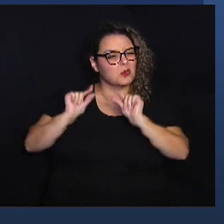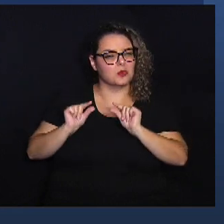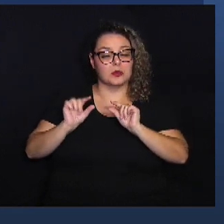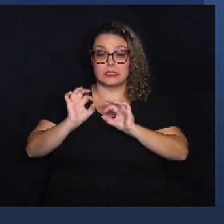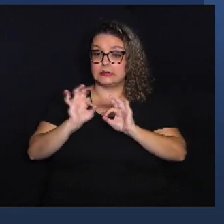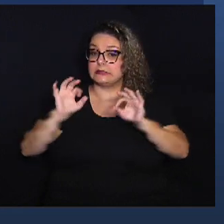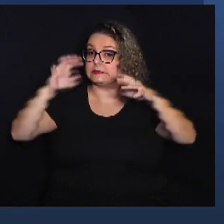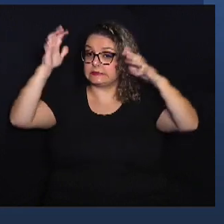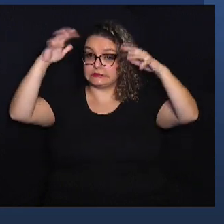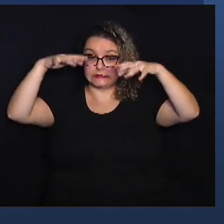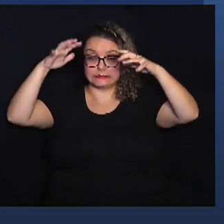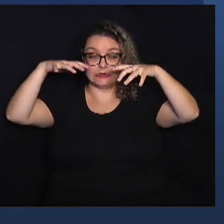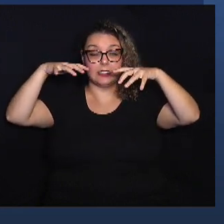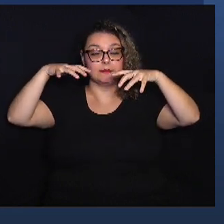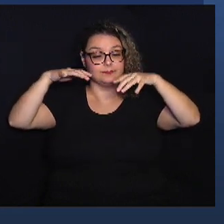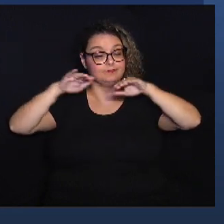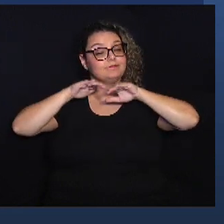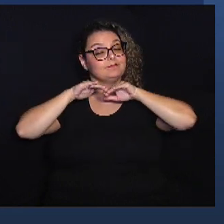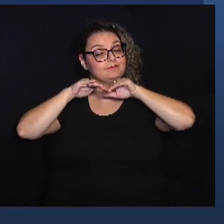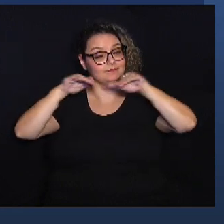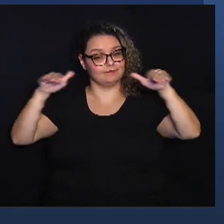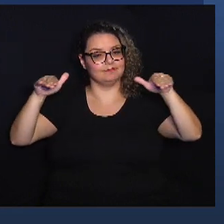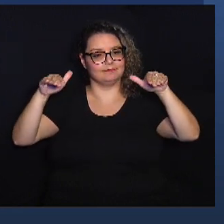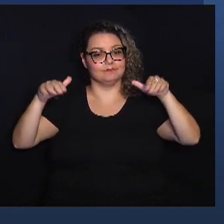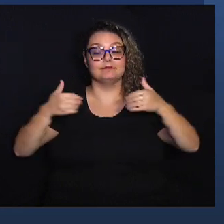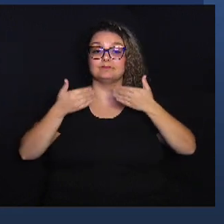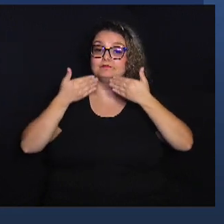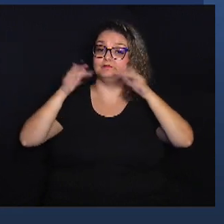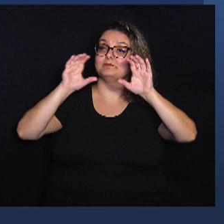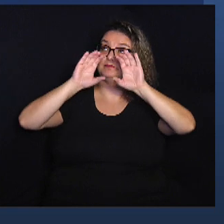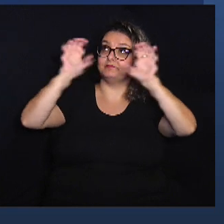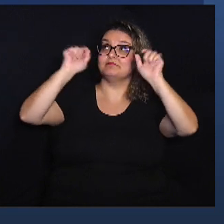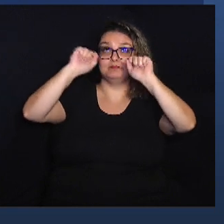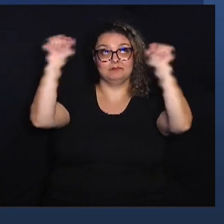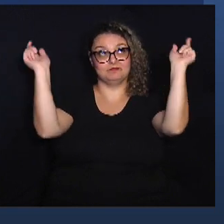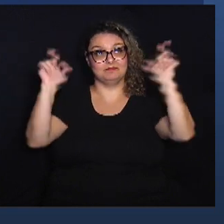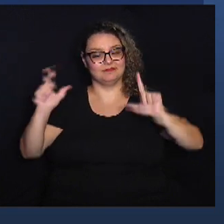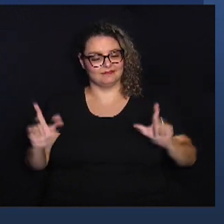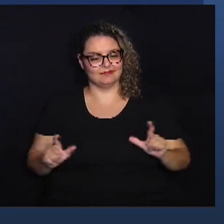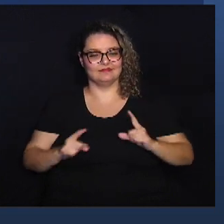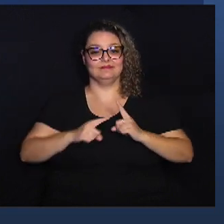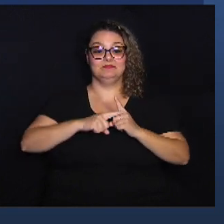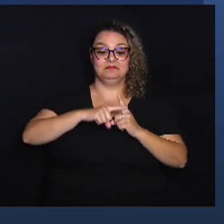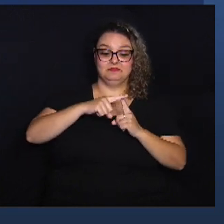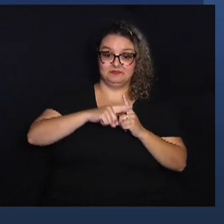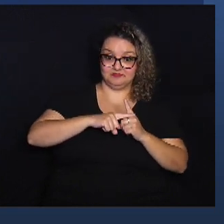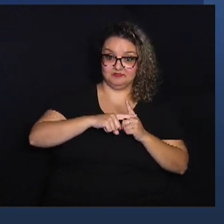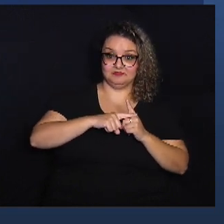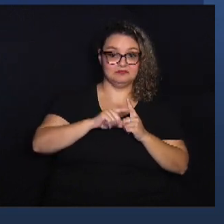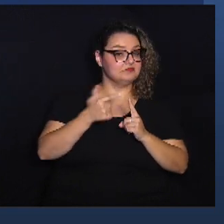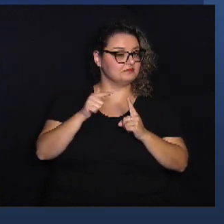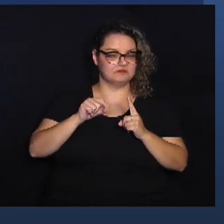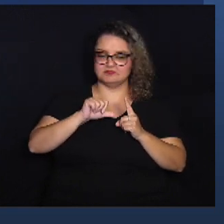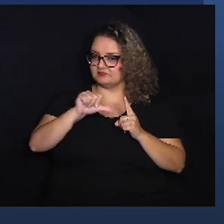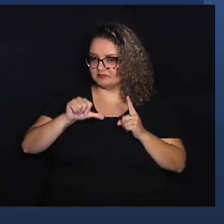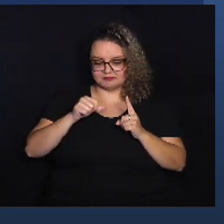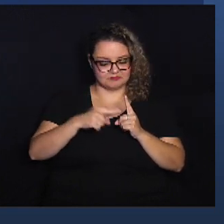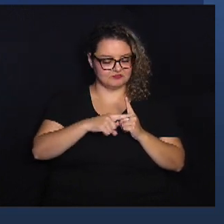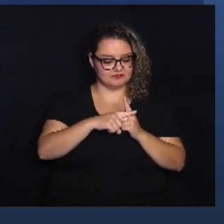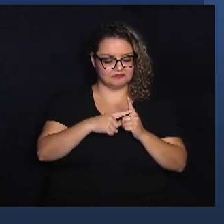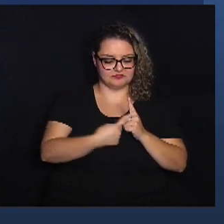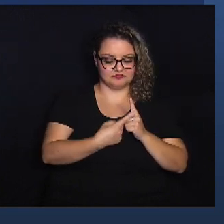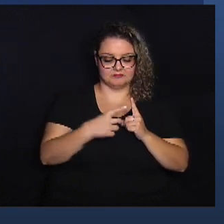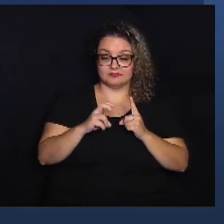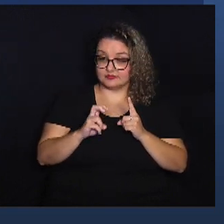chuva, então é tempo estável, aberto, céu azul. Sobre as temperaturas, sem mudanças. Mínima de 15